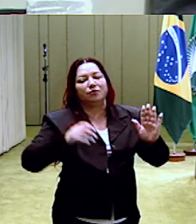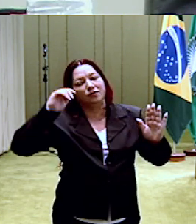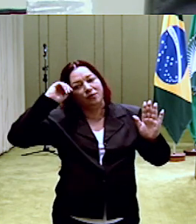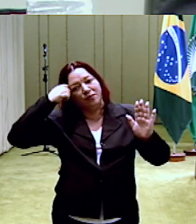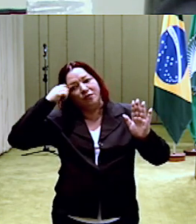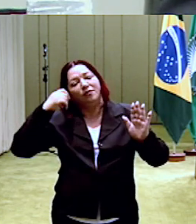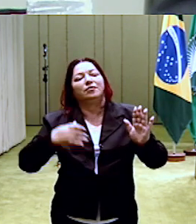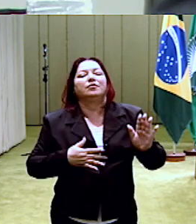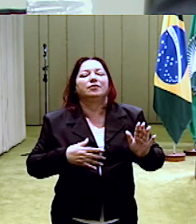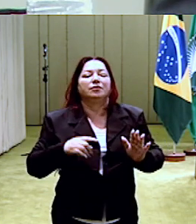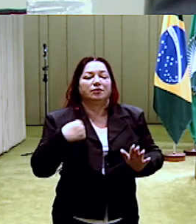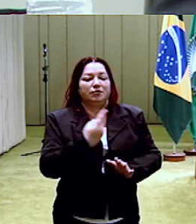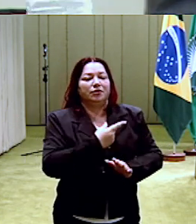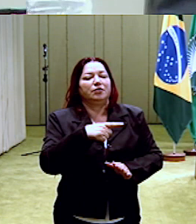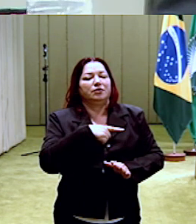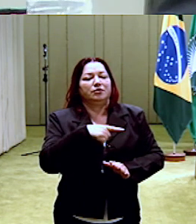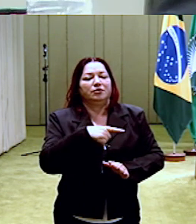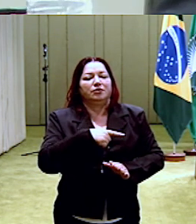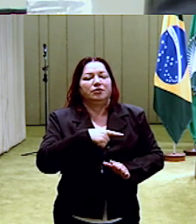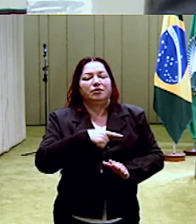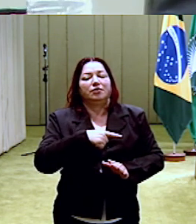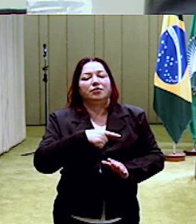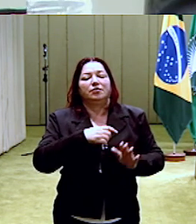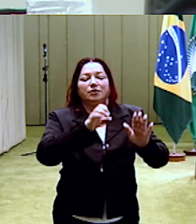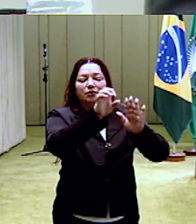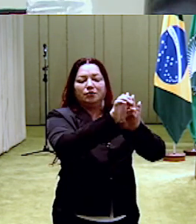para que a gente pudesse ter também um estatuto